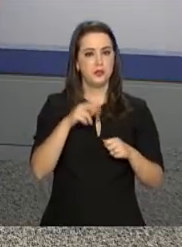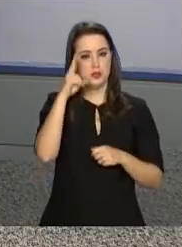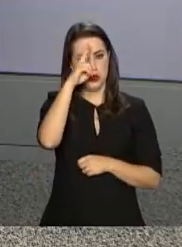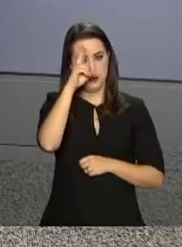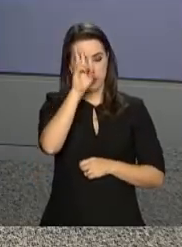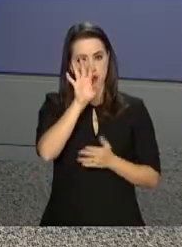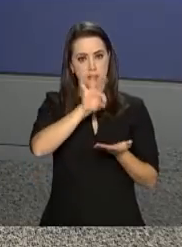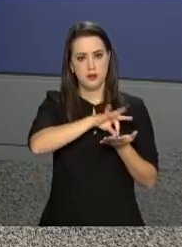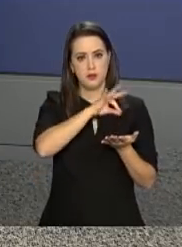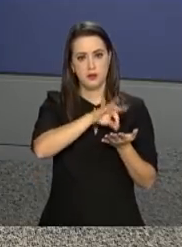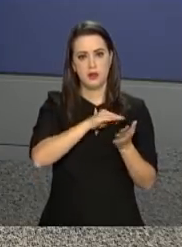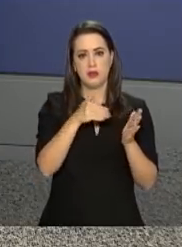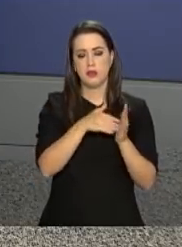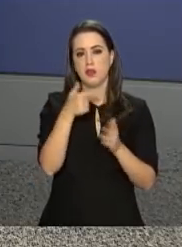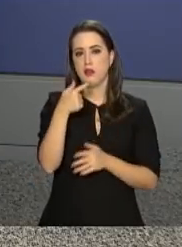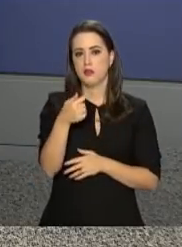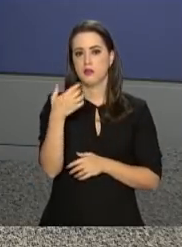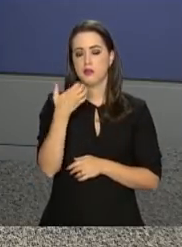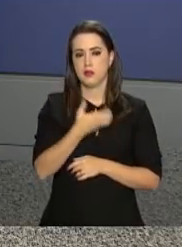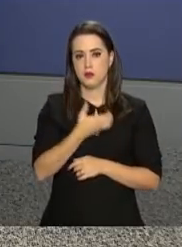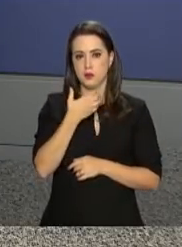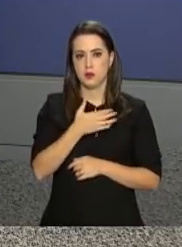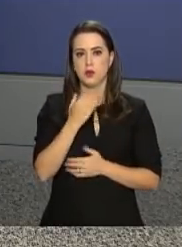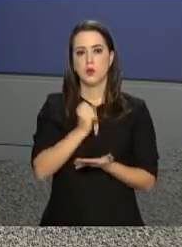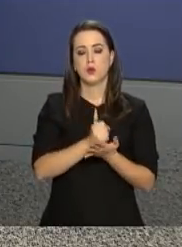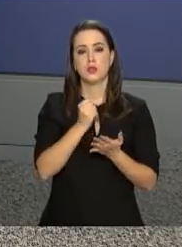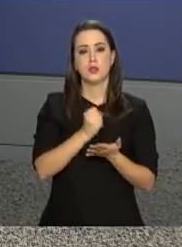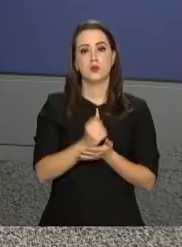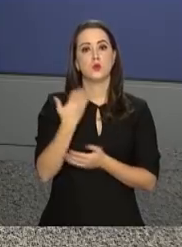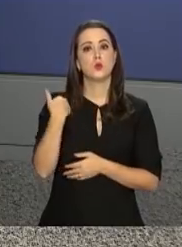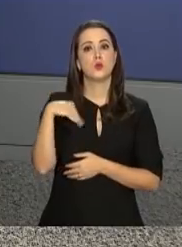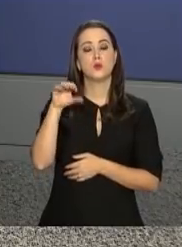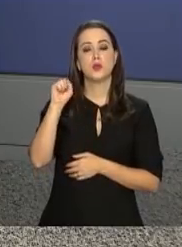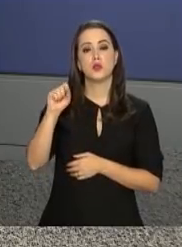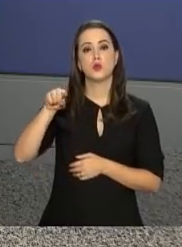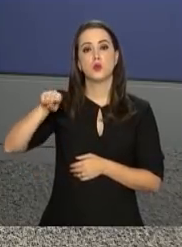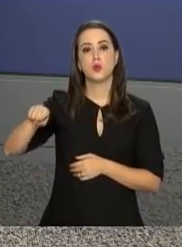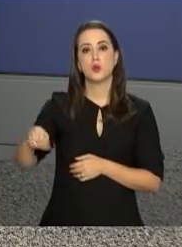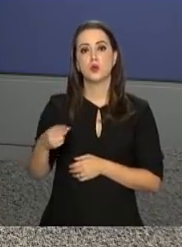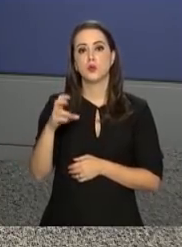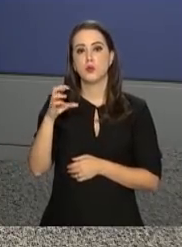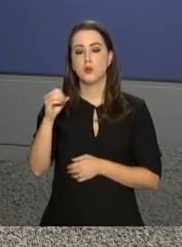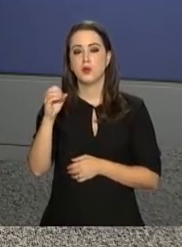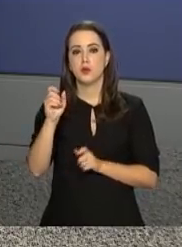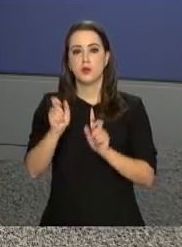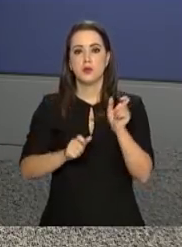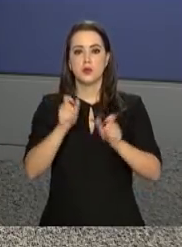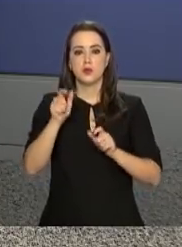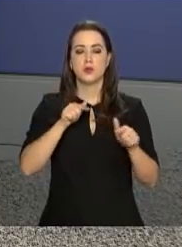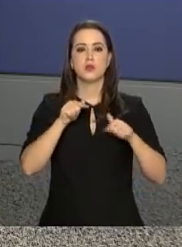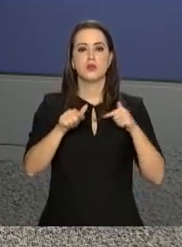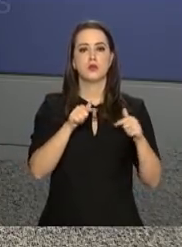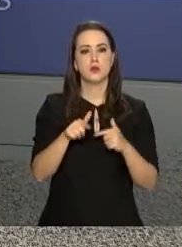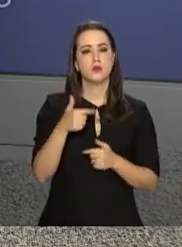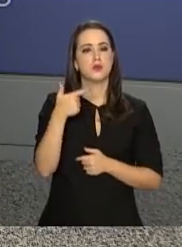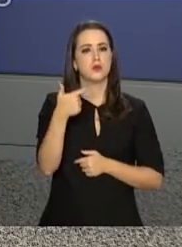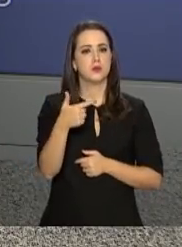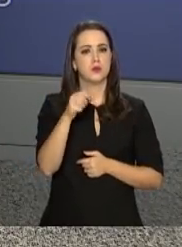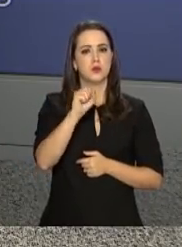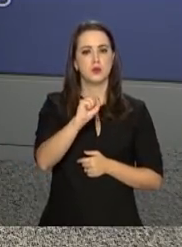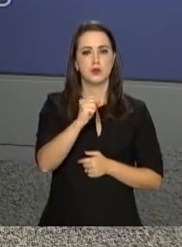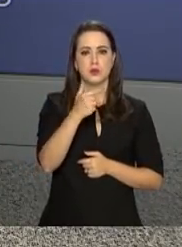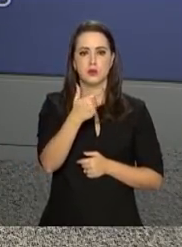vão até 7 de dezembro e serão contratados mais de 8.500 profissionais para atuar